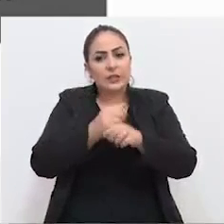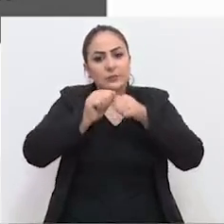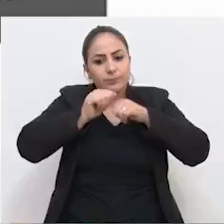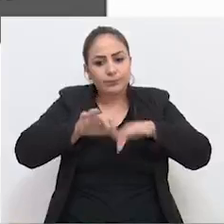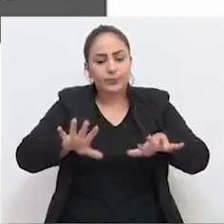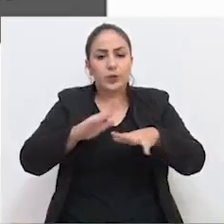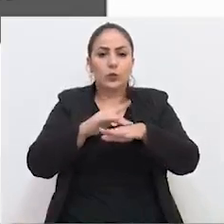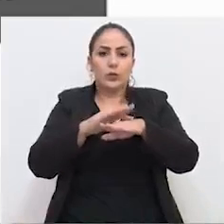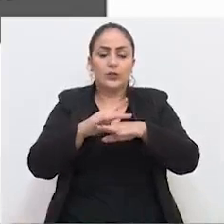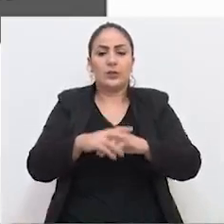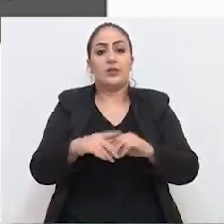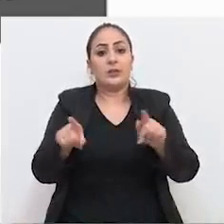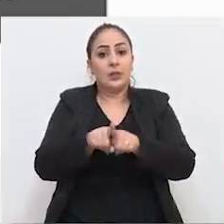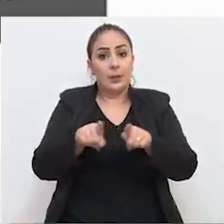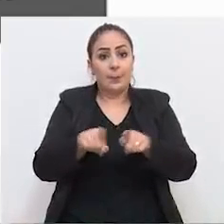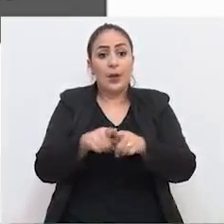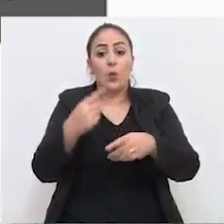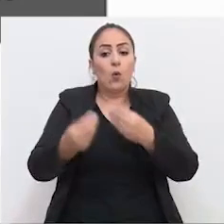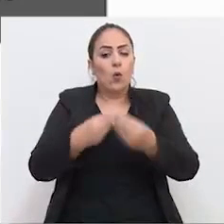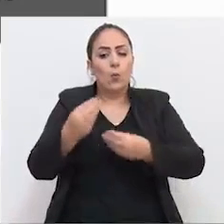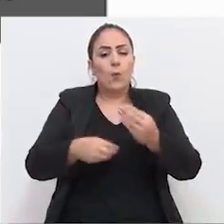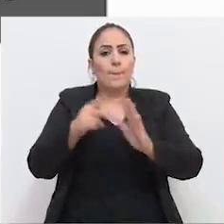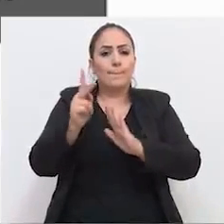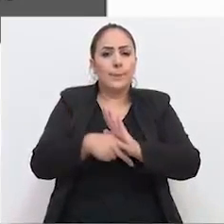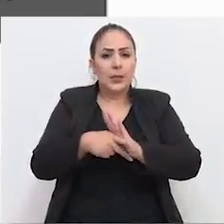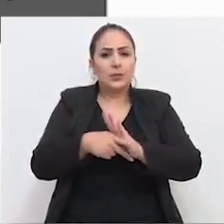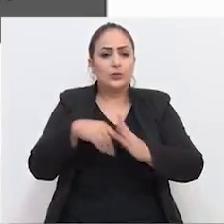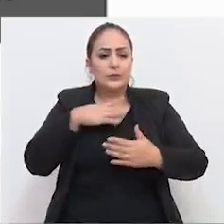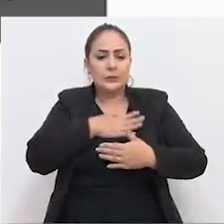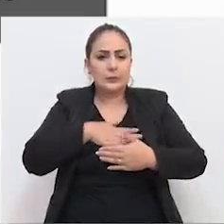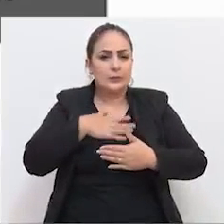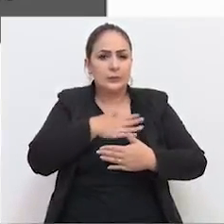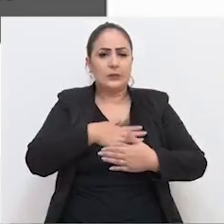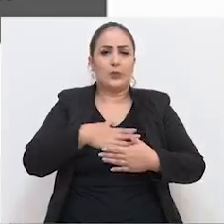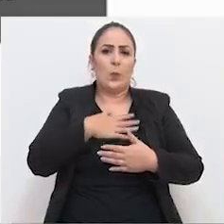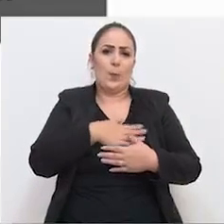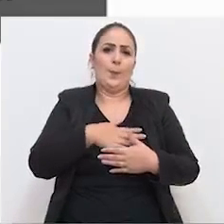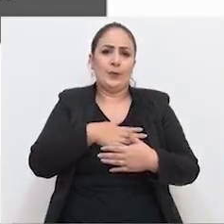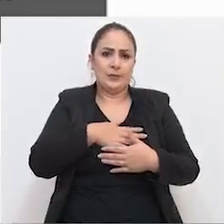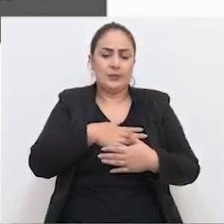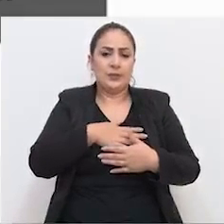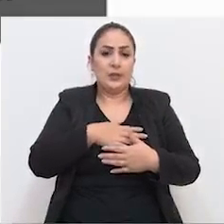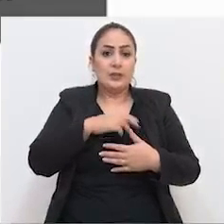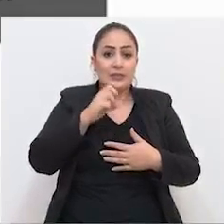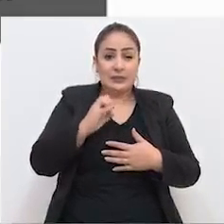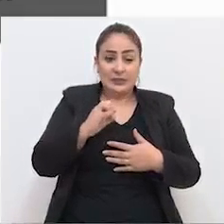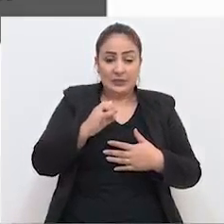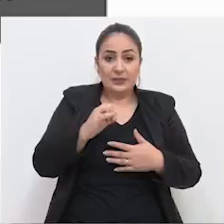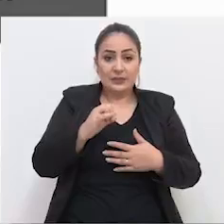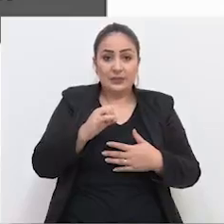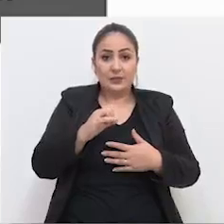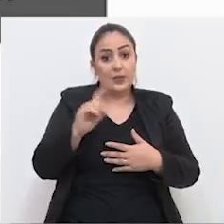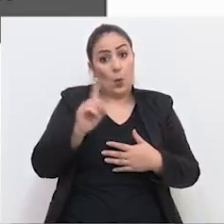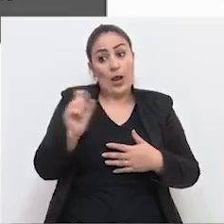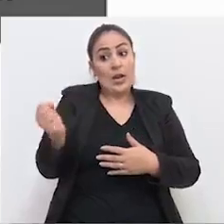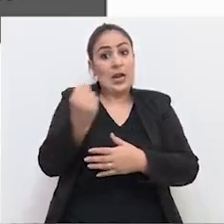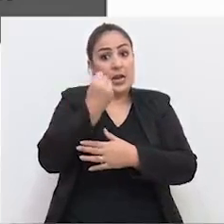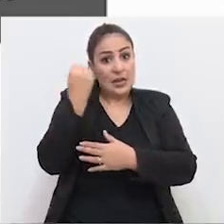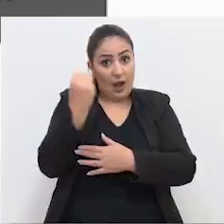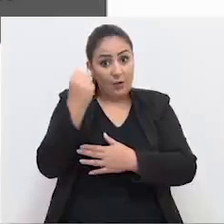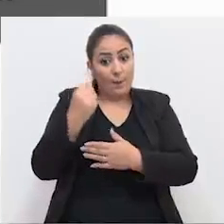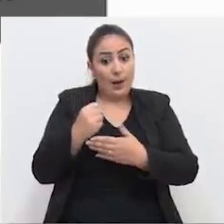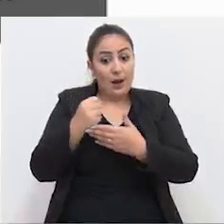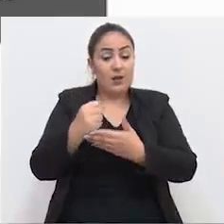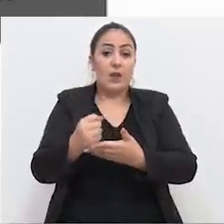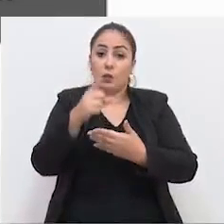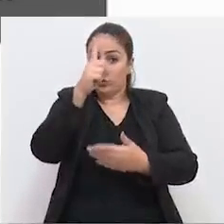tempo, determinar o percentual de infecções que são assintomáticas ou que pelo menos os sintomas não são graves o suficientes